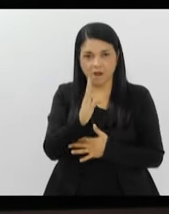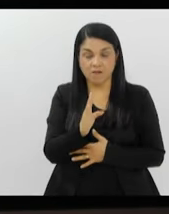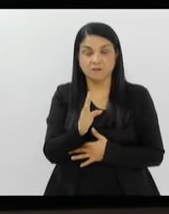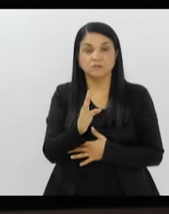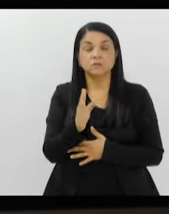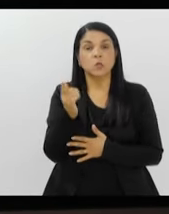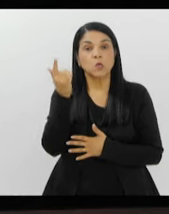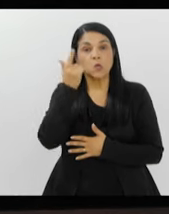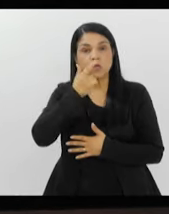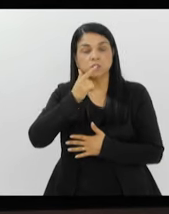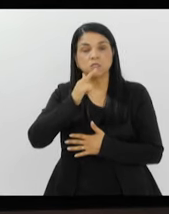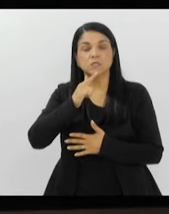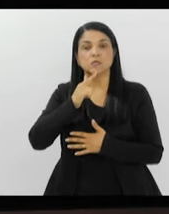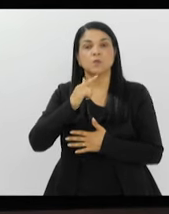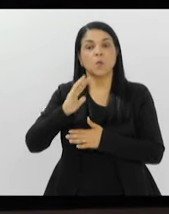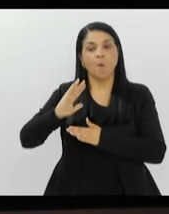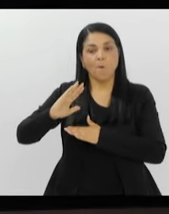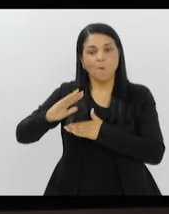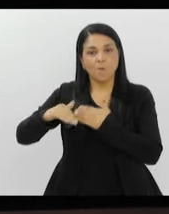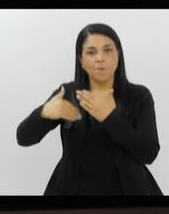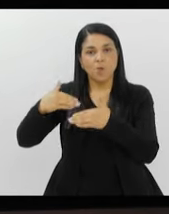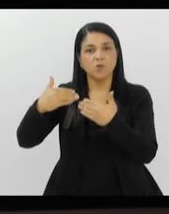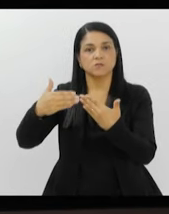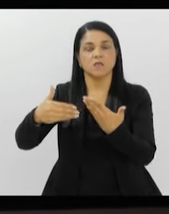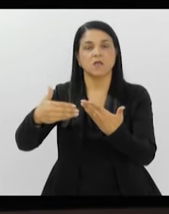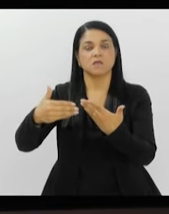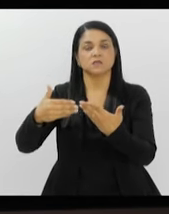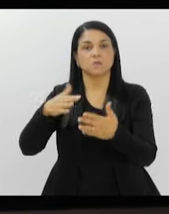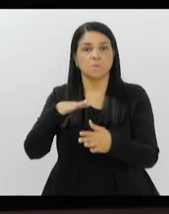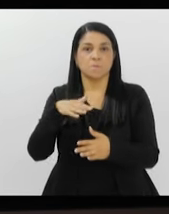o processo de quimioterapia tem sido